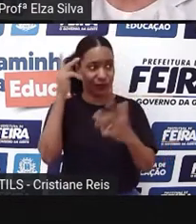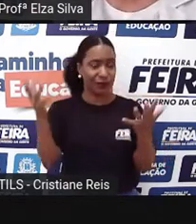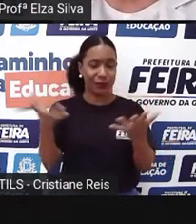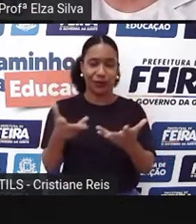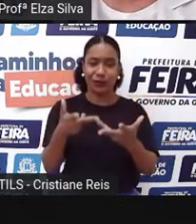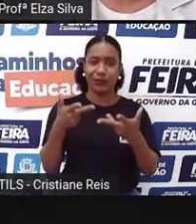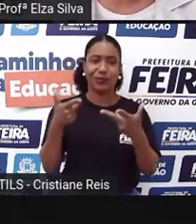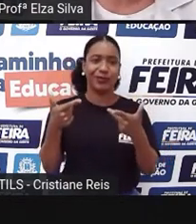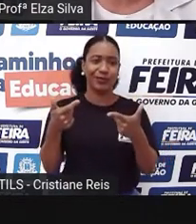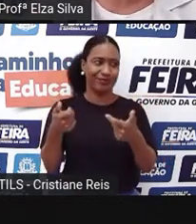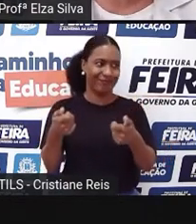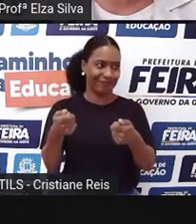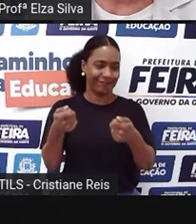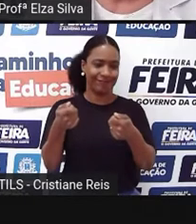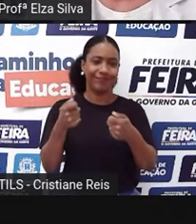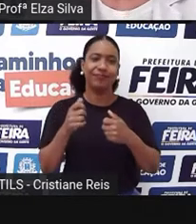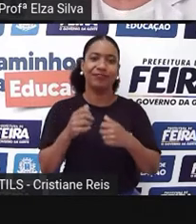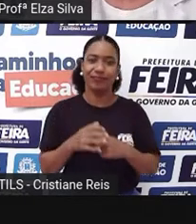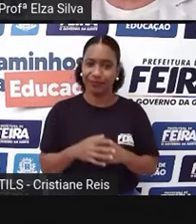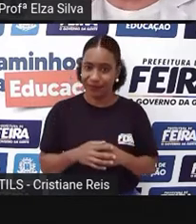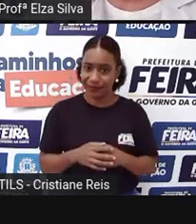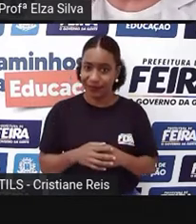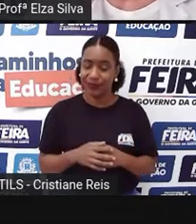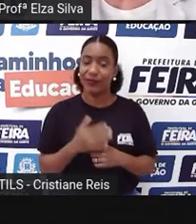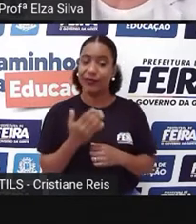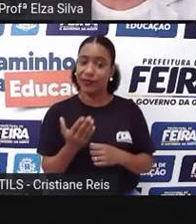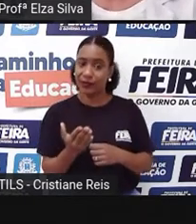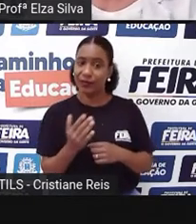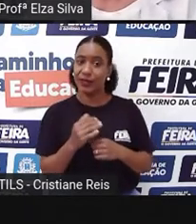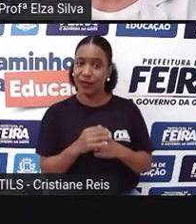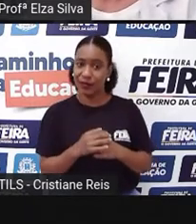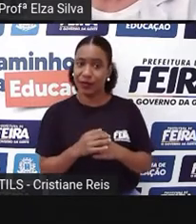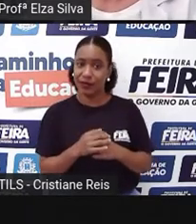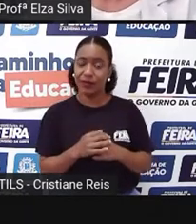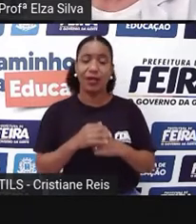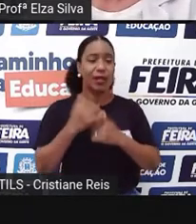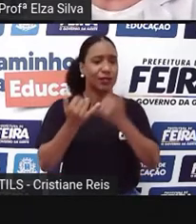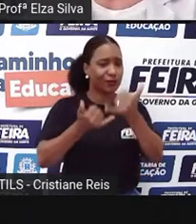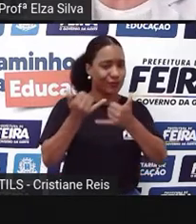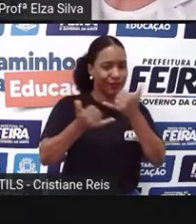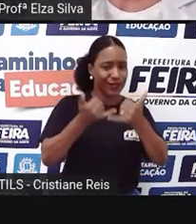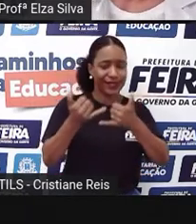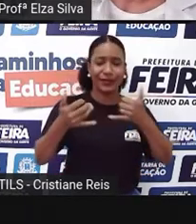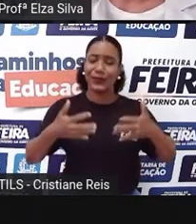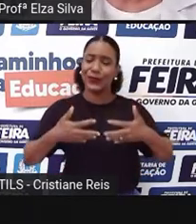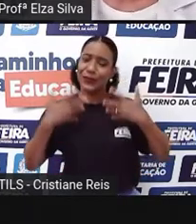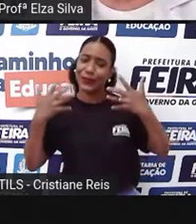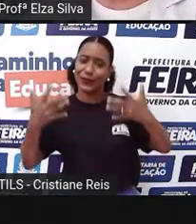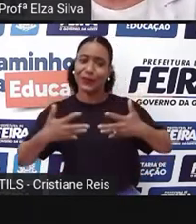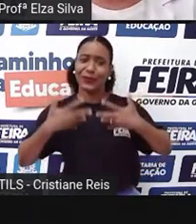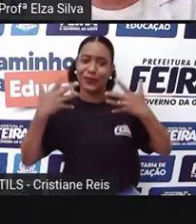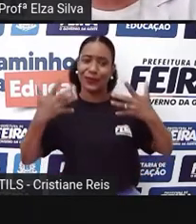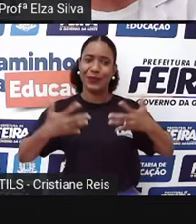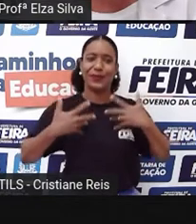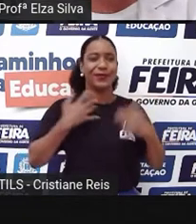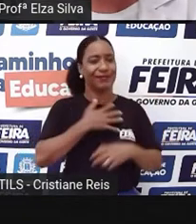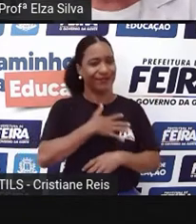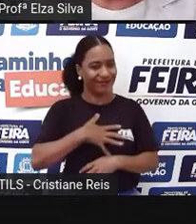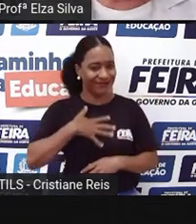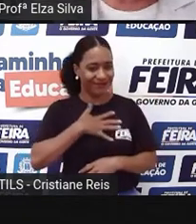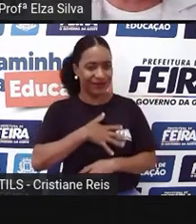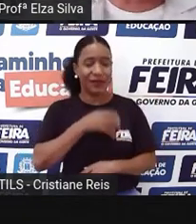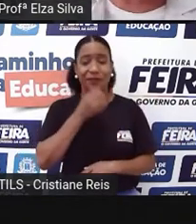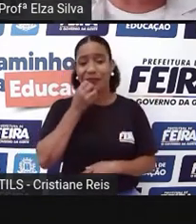relação ao leisure time, ok? O hobby é sim uma atividade de lazer, mas ao mesmo tempo tem esse